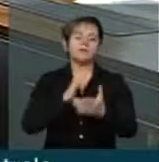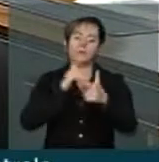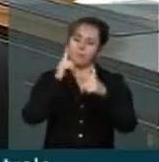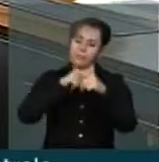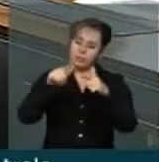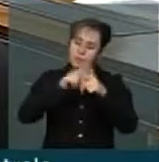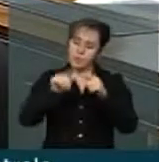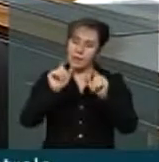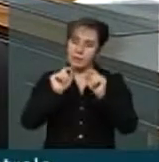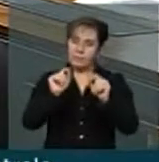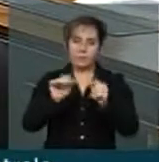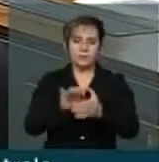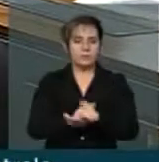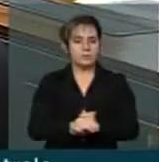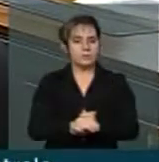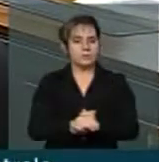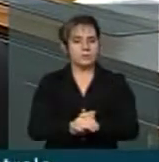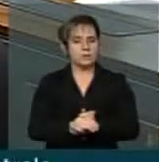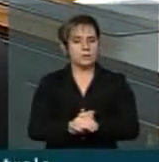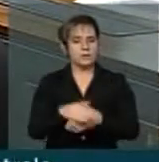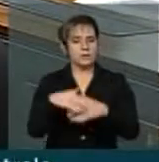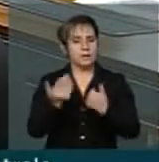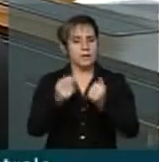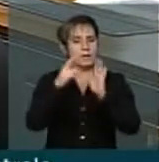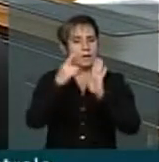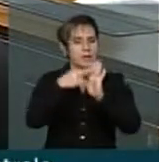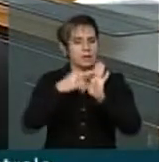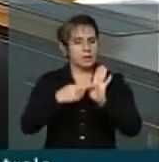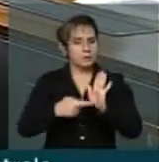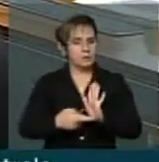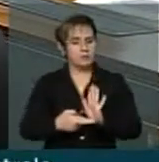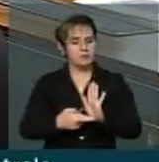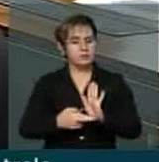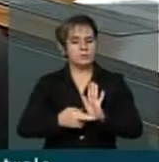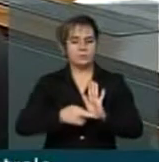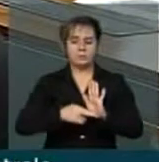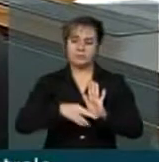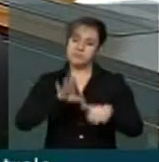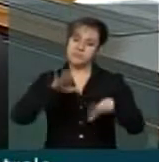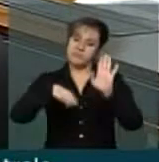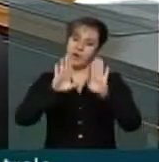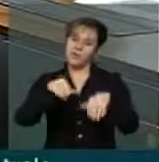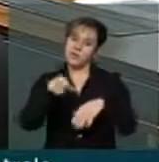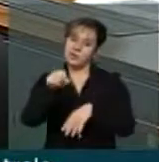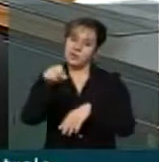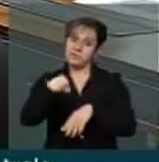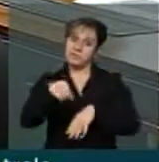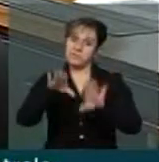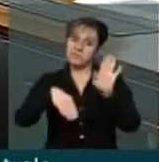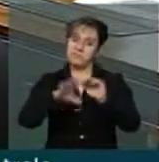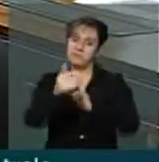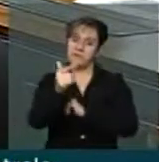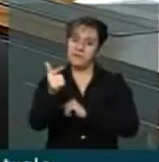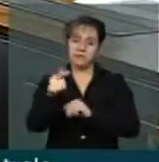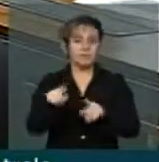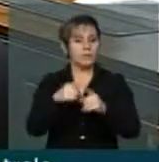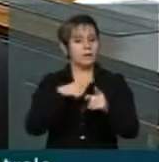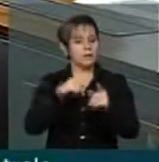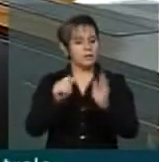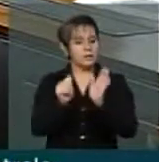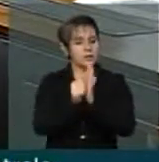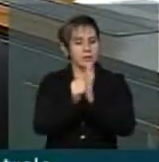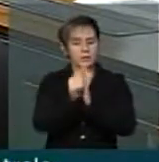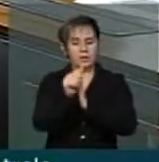é um problema que é de regulação, talvez sim, talvez não, mas o agente regulador que acaba, de uma certa forma,